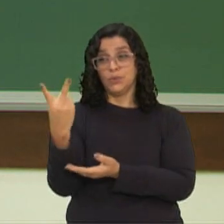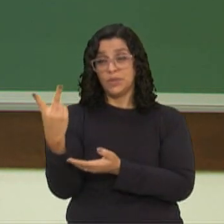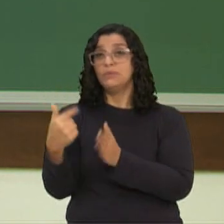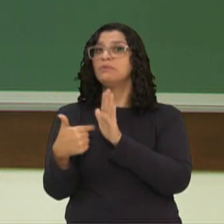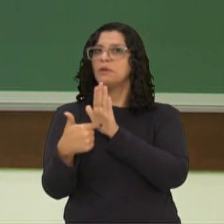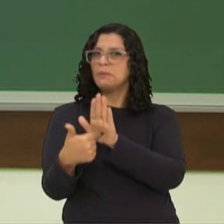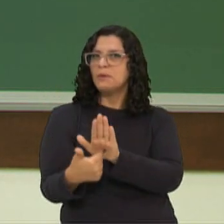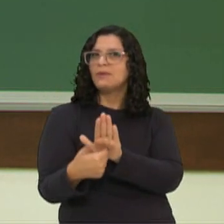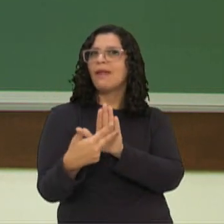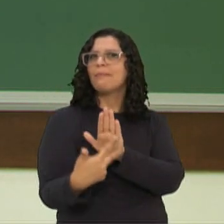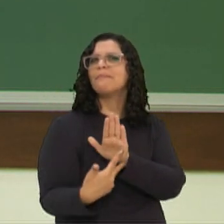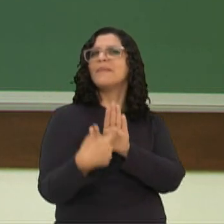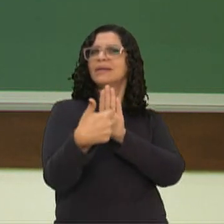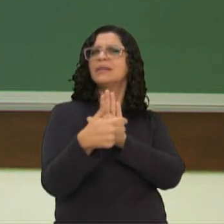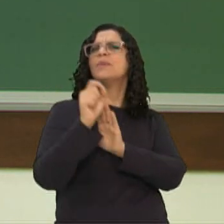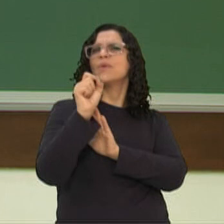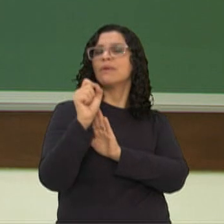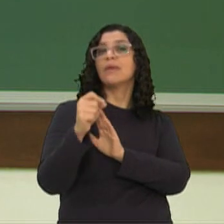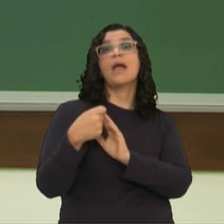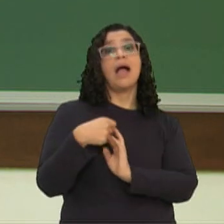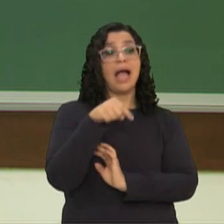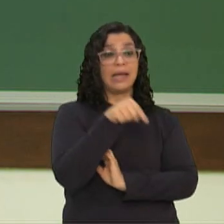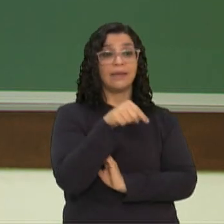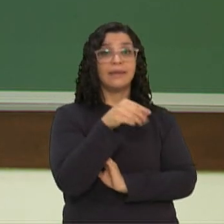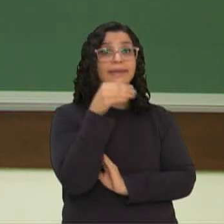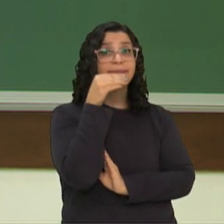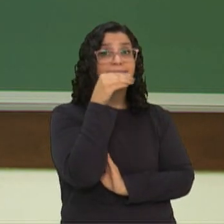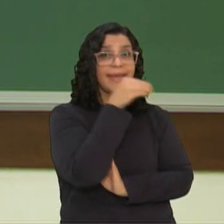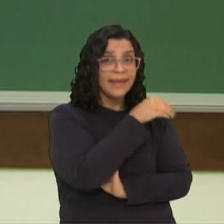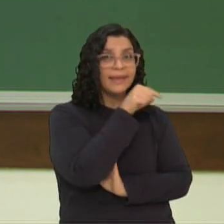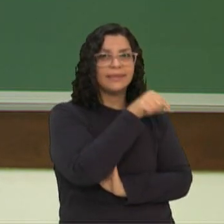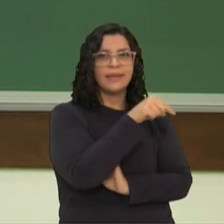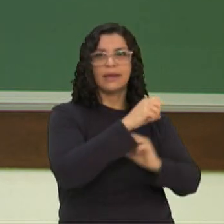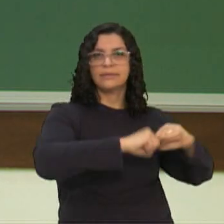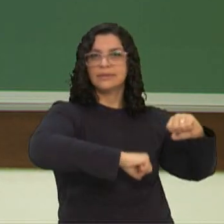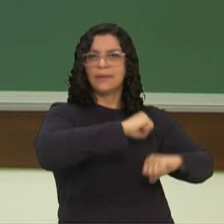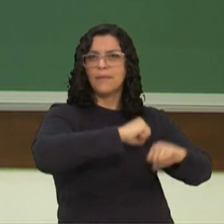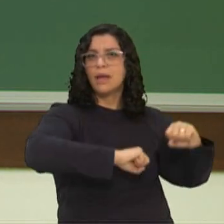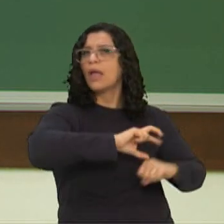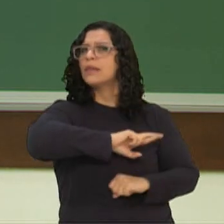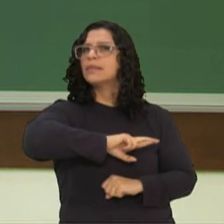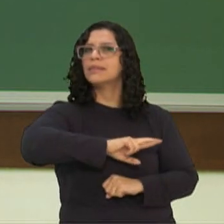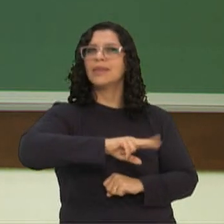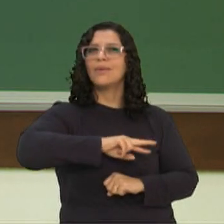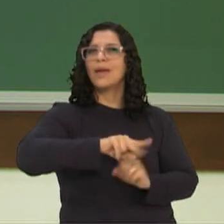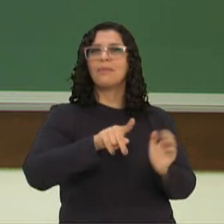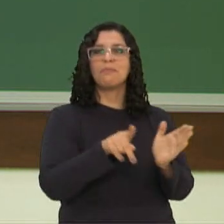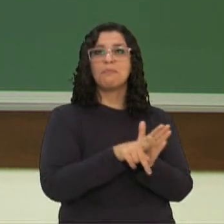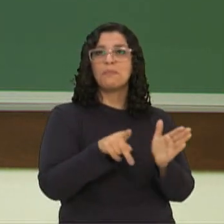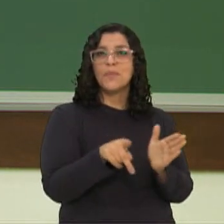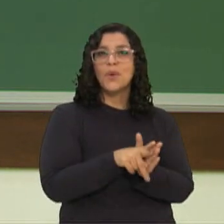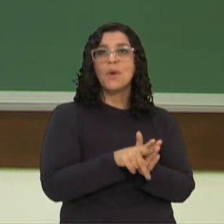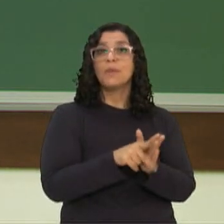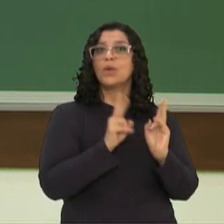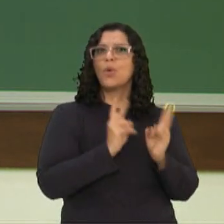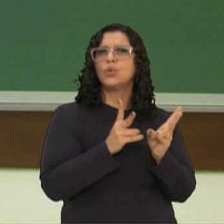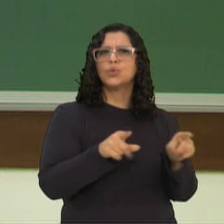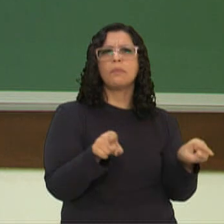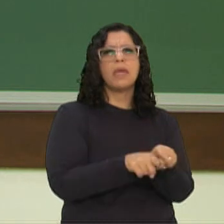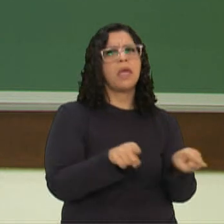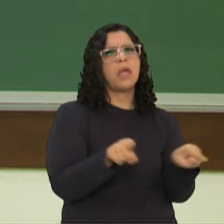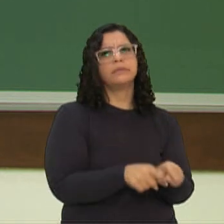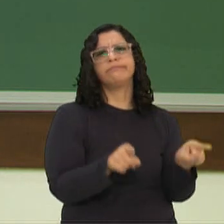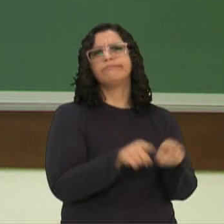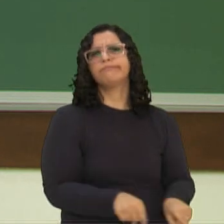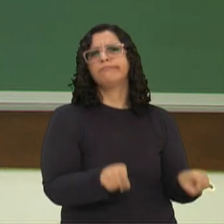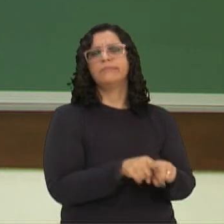Reconhecendo que o aquecimento das máquinas térmicas não era em decorrência dessa questão da conservação da energia,